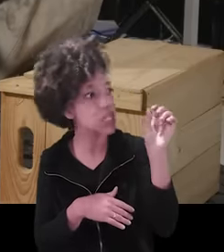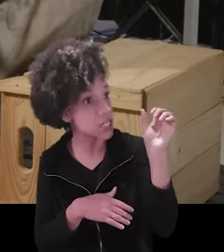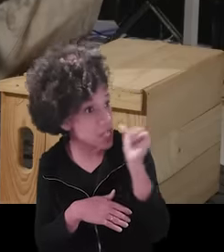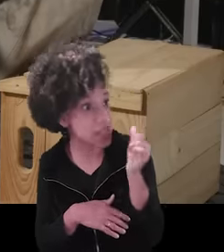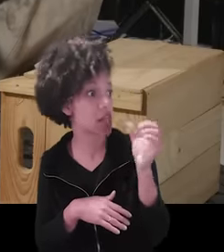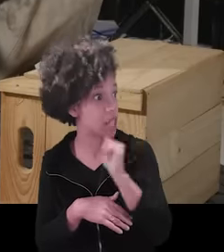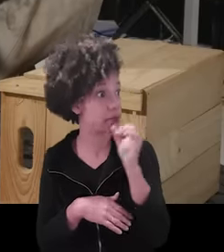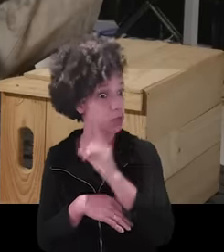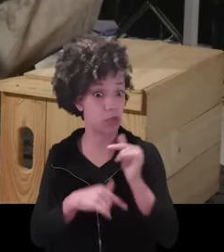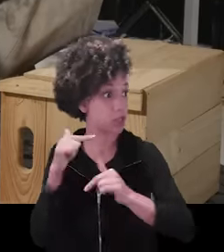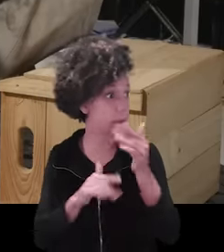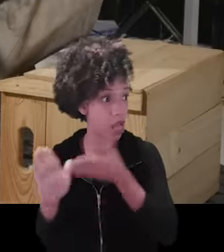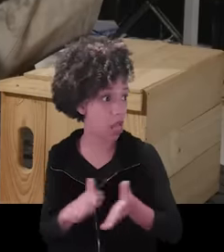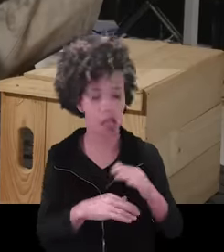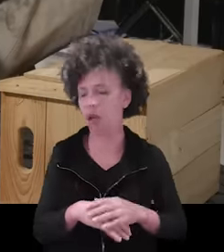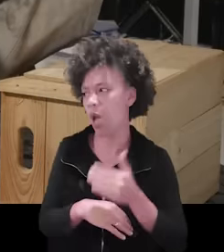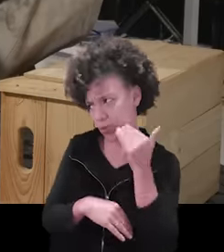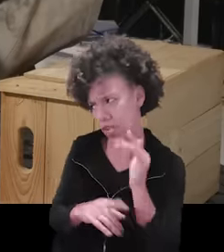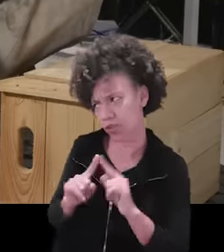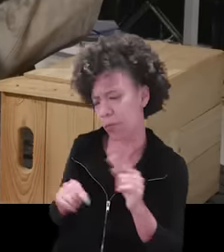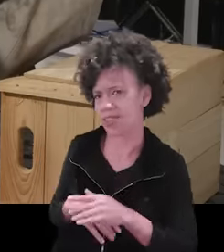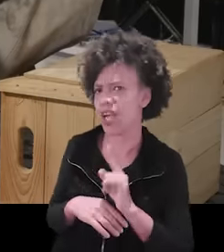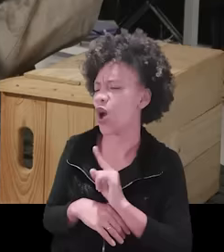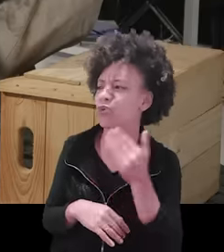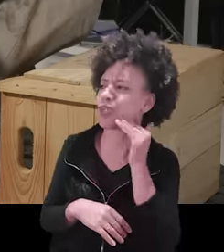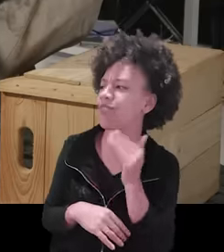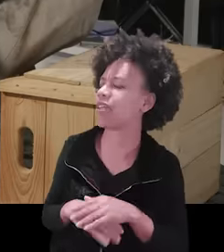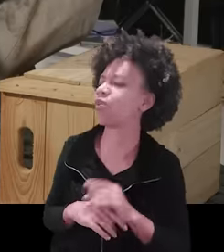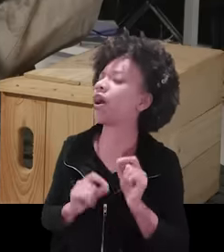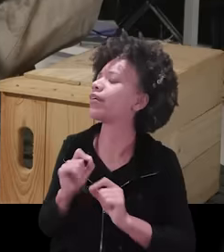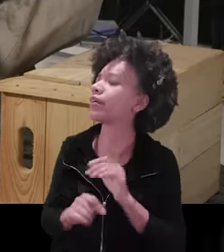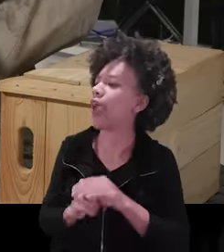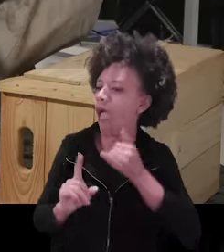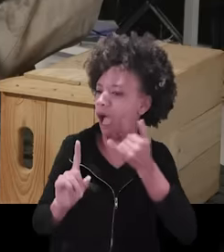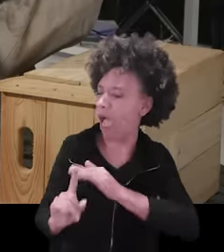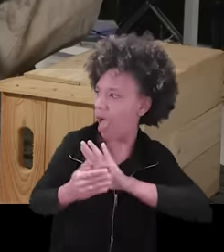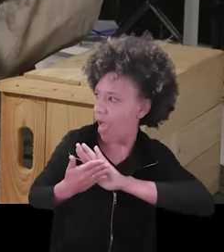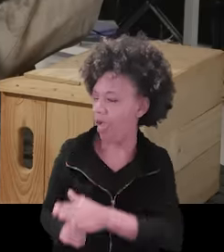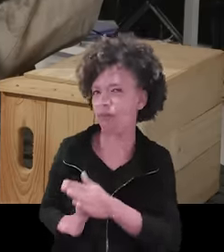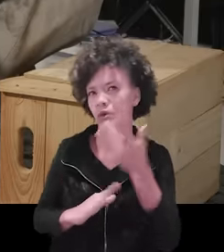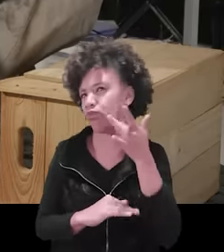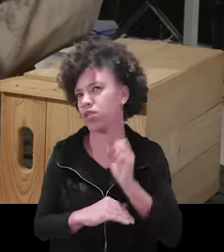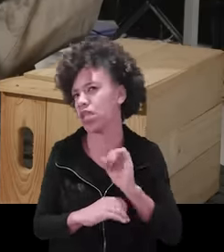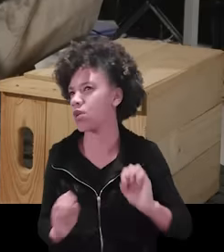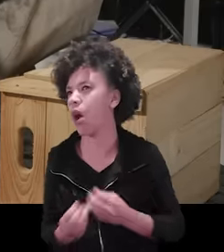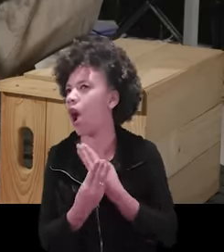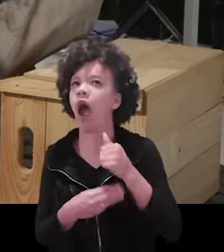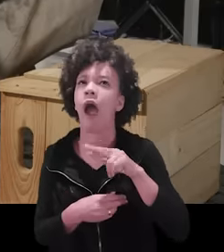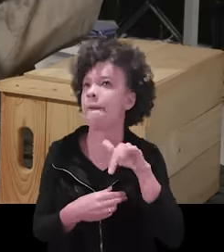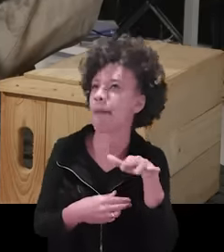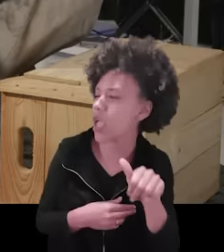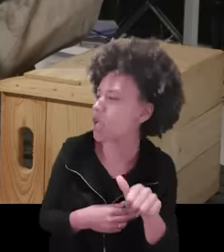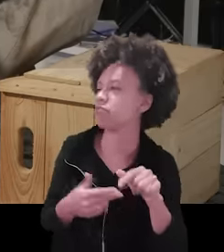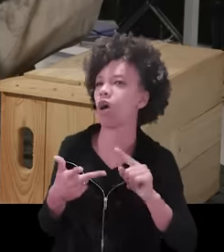agora eu não entendo o que ele ferrar o cara porque ele não é isso que vocês então não sei se o mar me não faria aqui vocês um judeu Faria não sei se